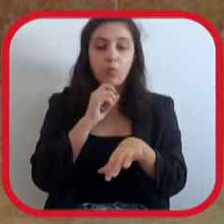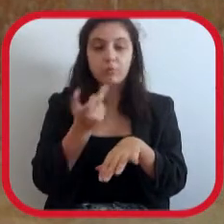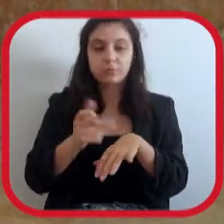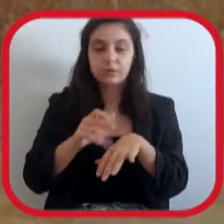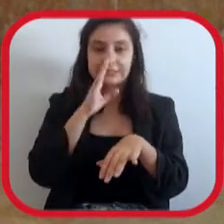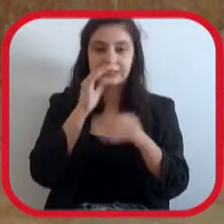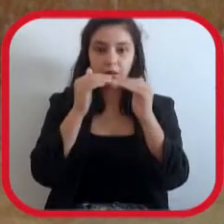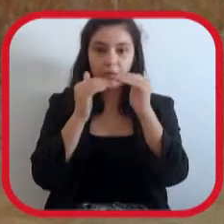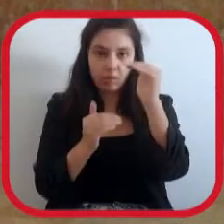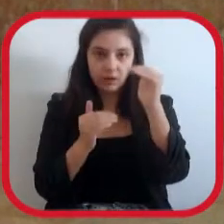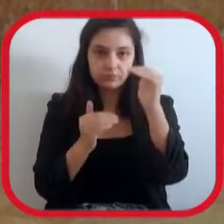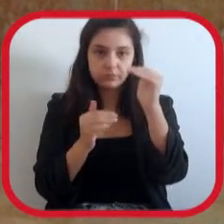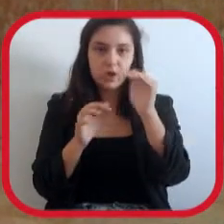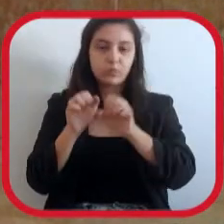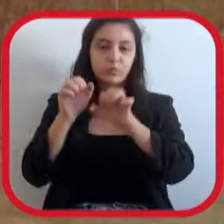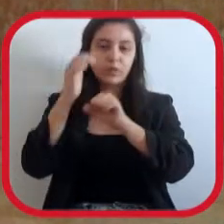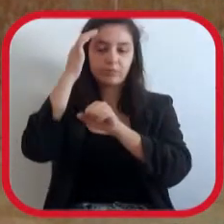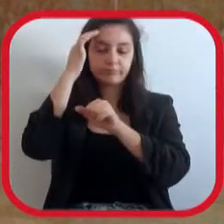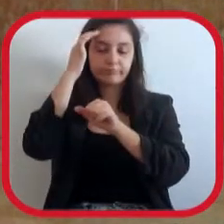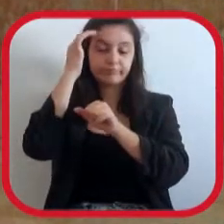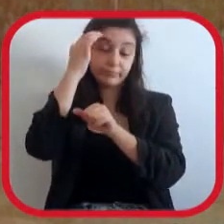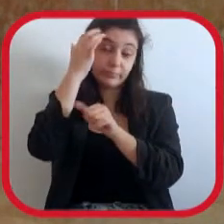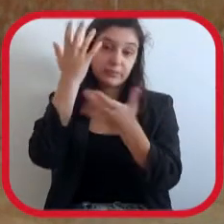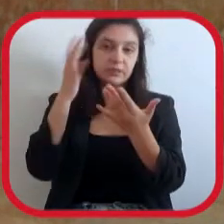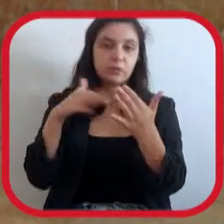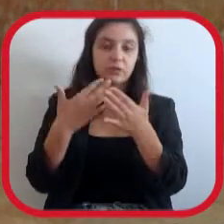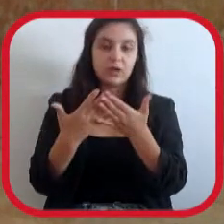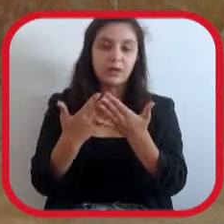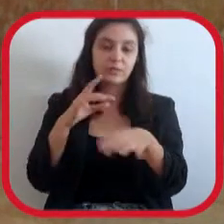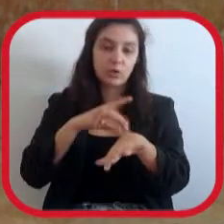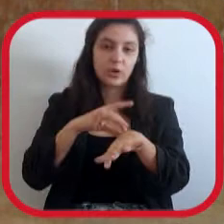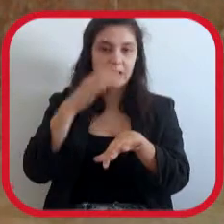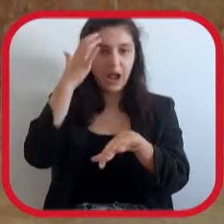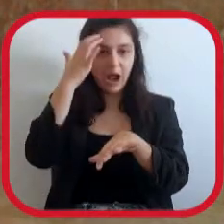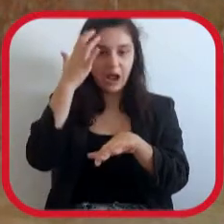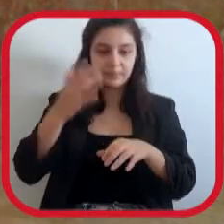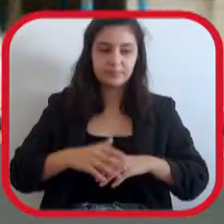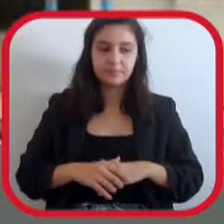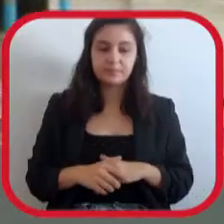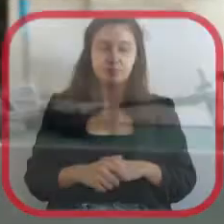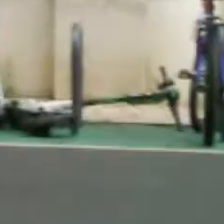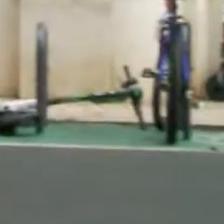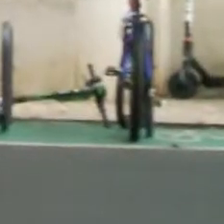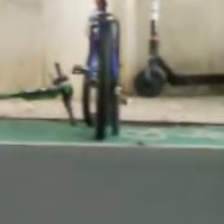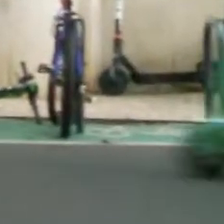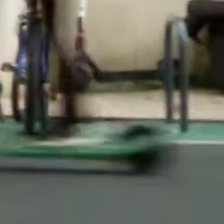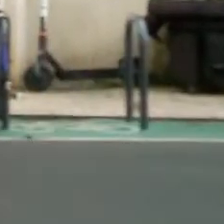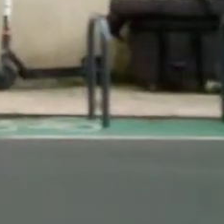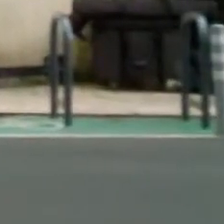surgir quando este equilíbrio mental não é alcançado e entramos assim num quadro de doença mental.